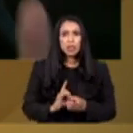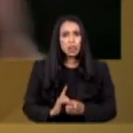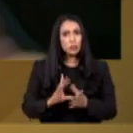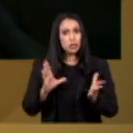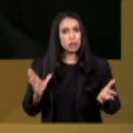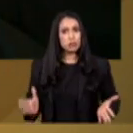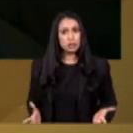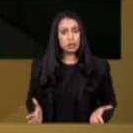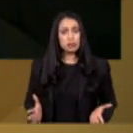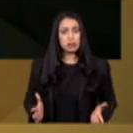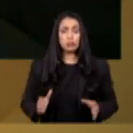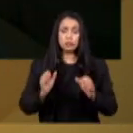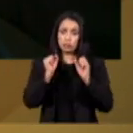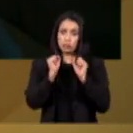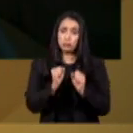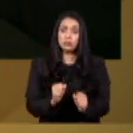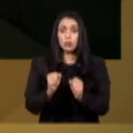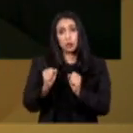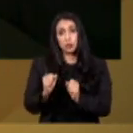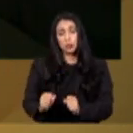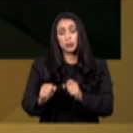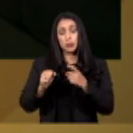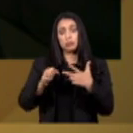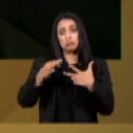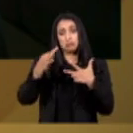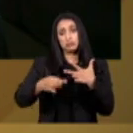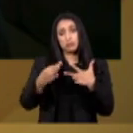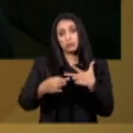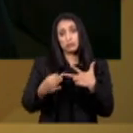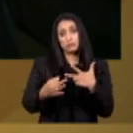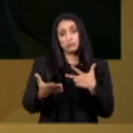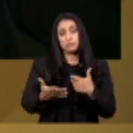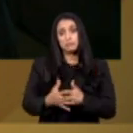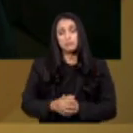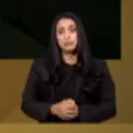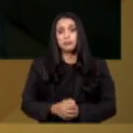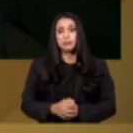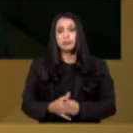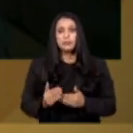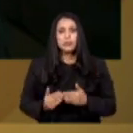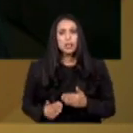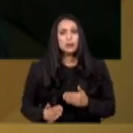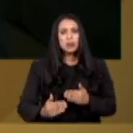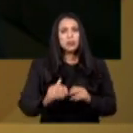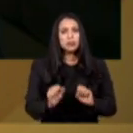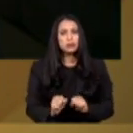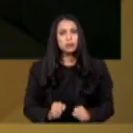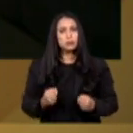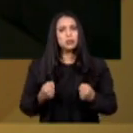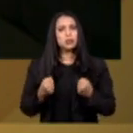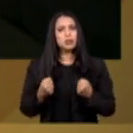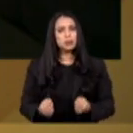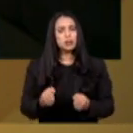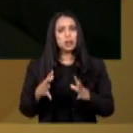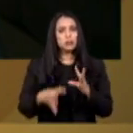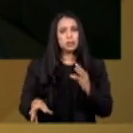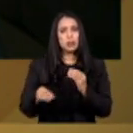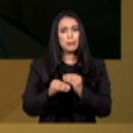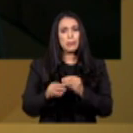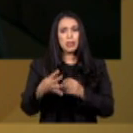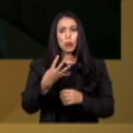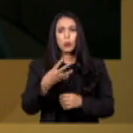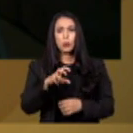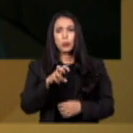estatização é do poder judiciário a partir disso desse recurso da emenda